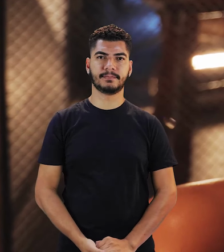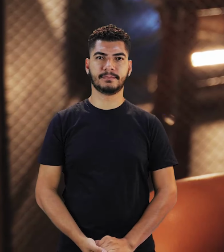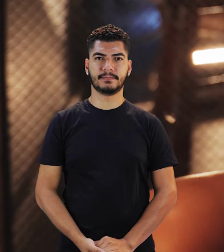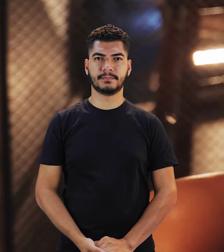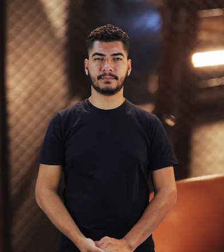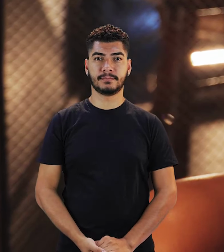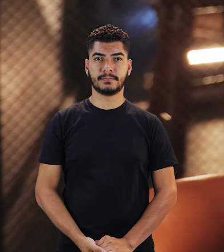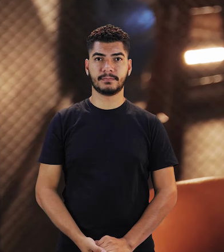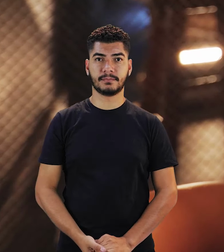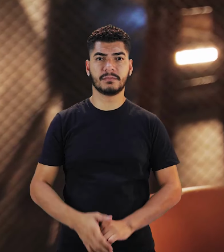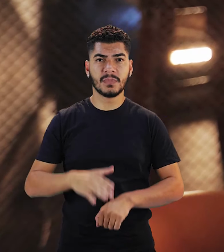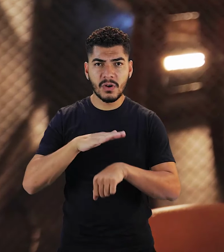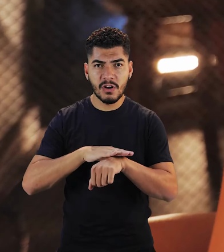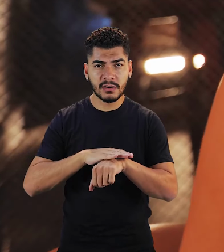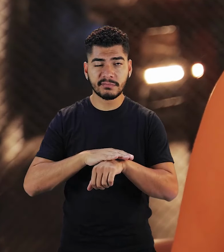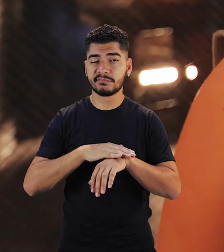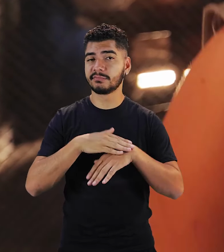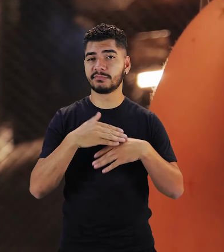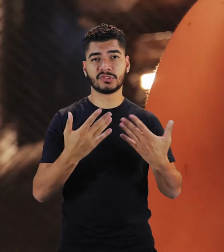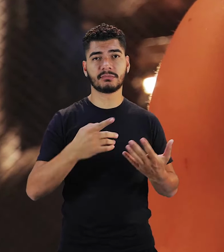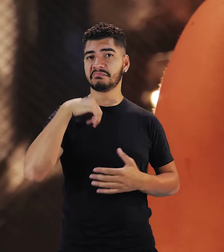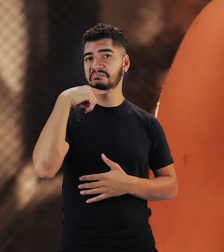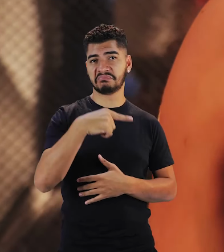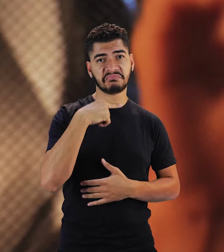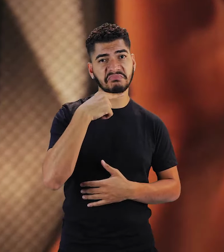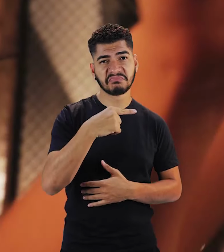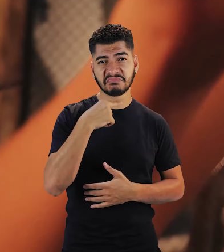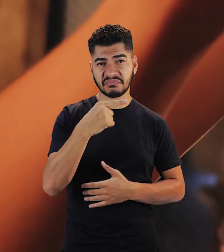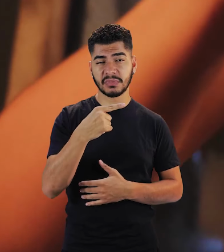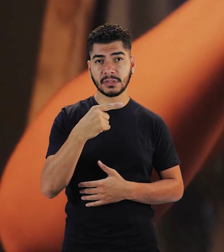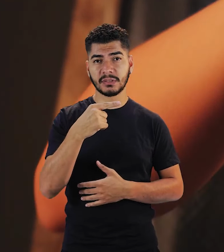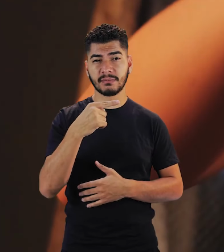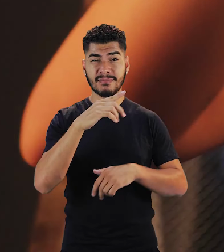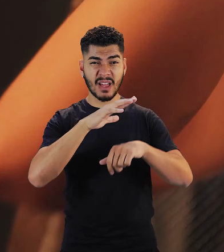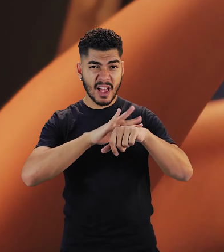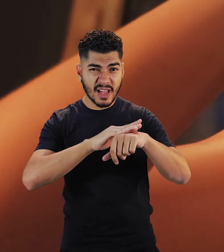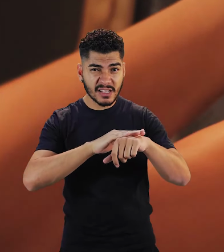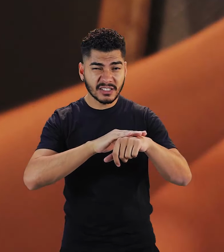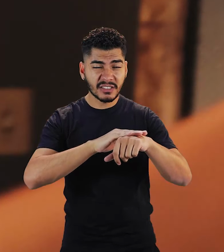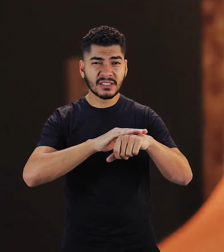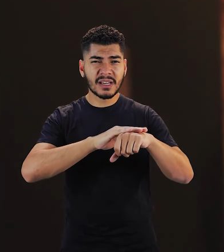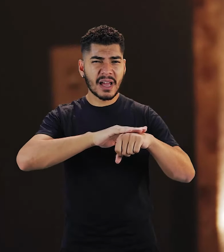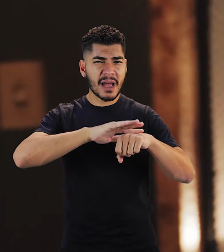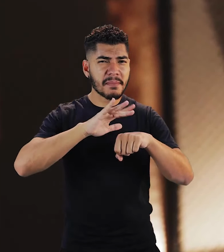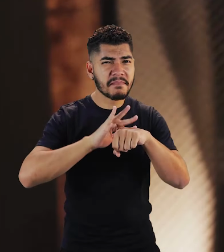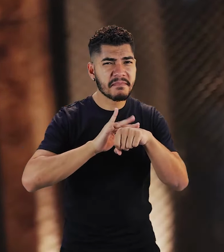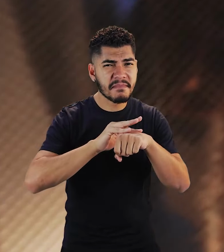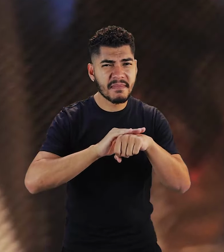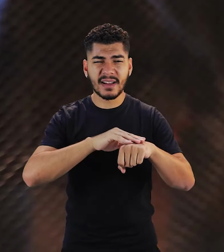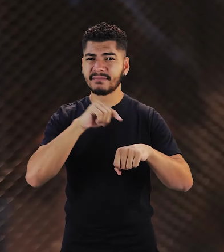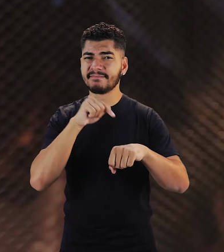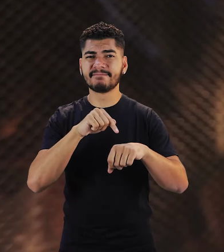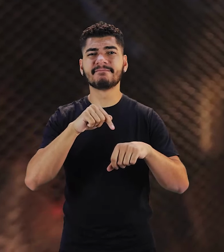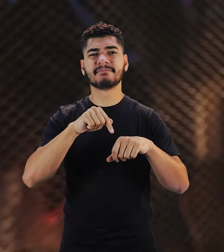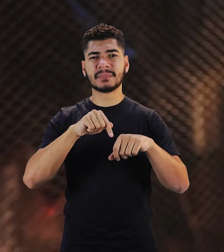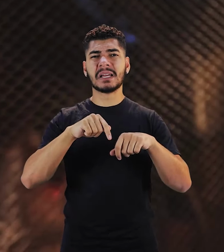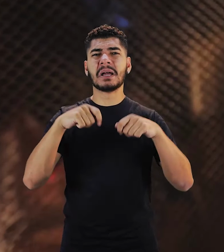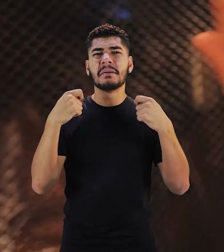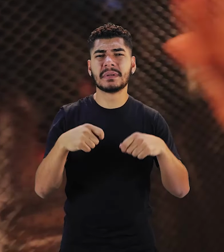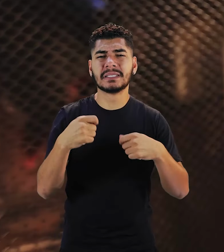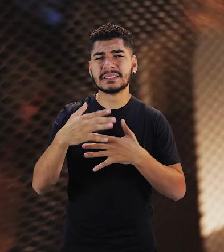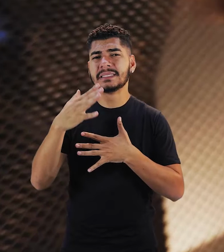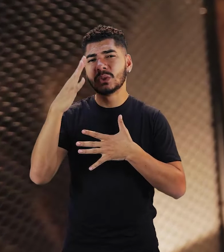Na hora que ela não me servia mais. A peste! A peste! É preciso que todos saibam o